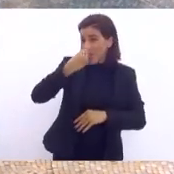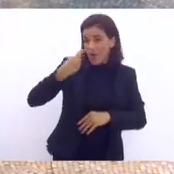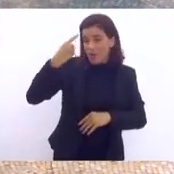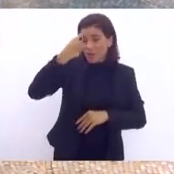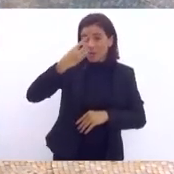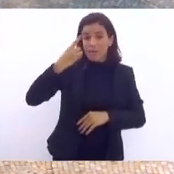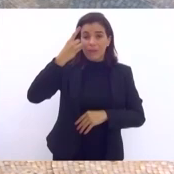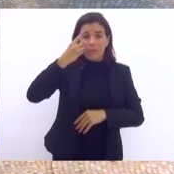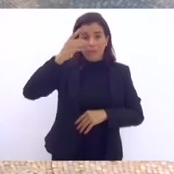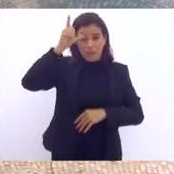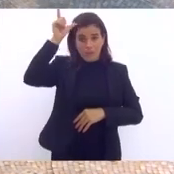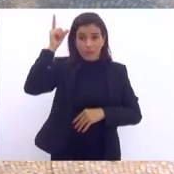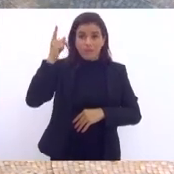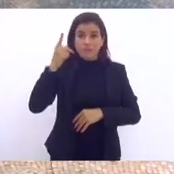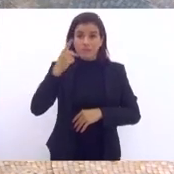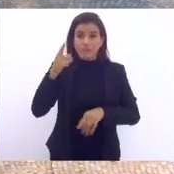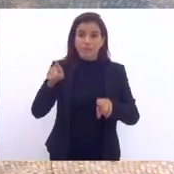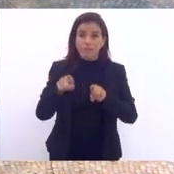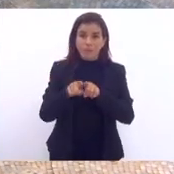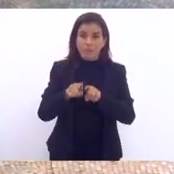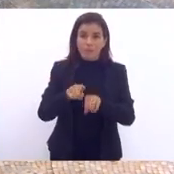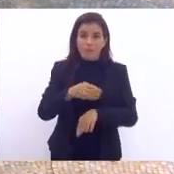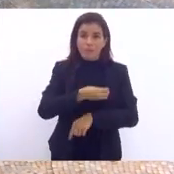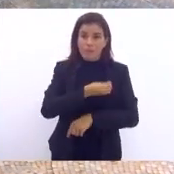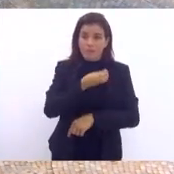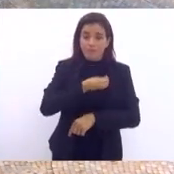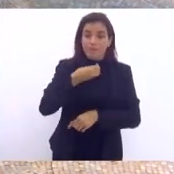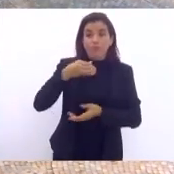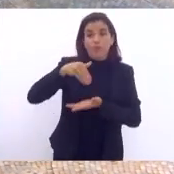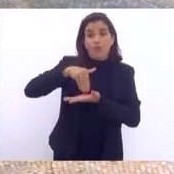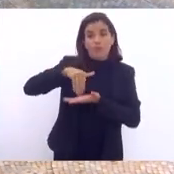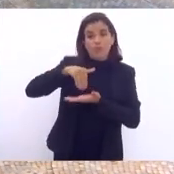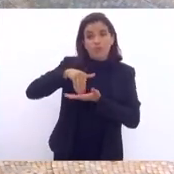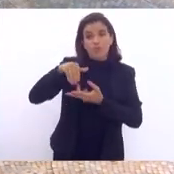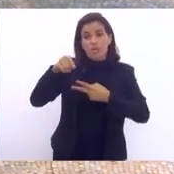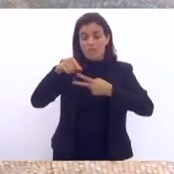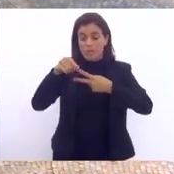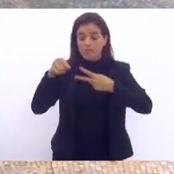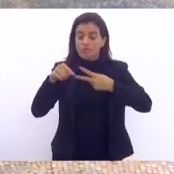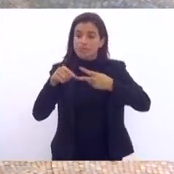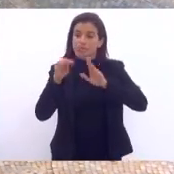o secretário trouxe 2 termos muito importantes. Ele falou o seguinte: